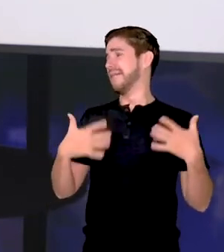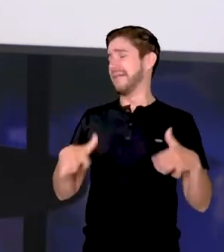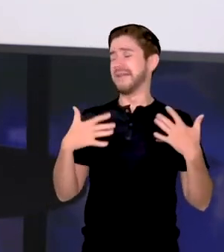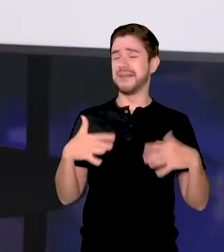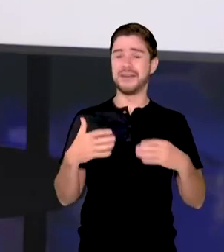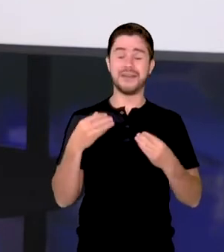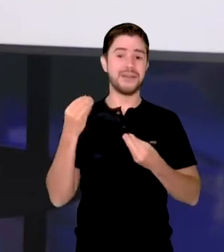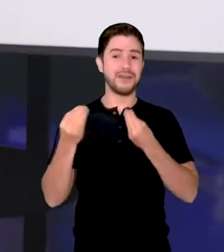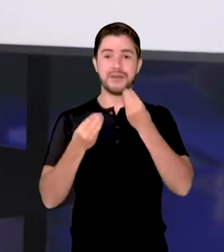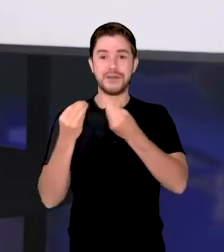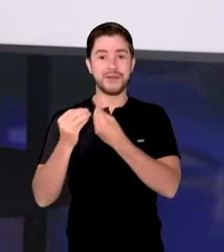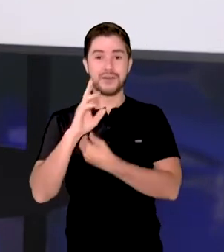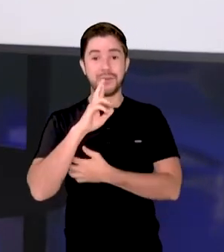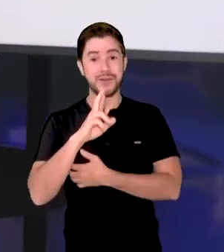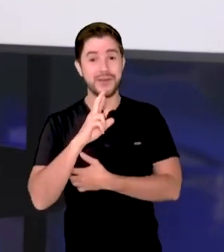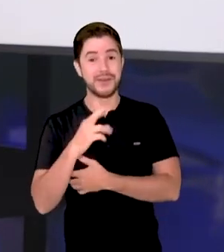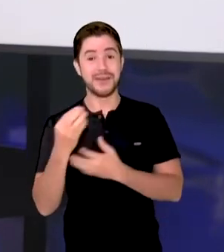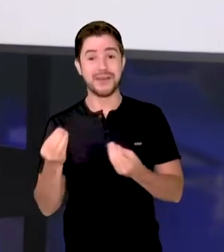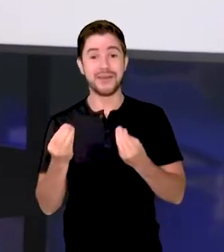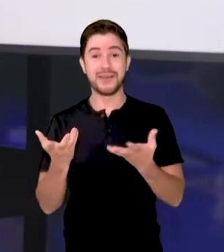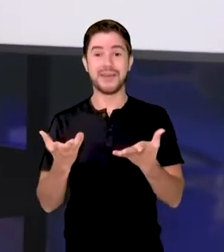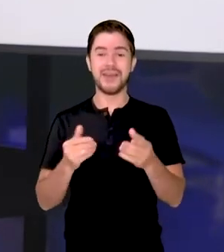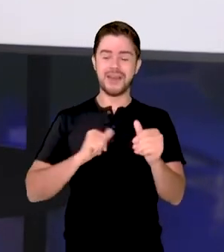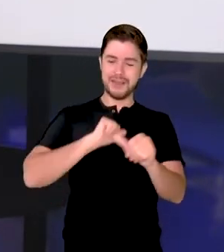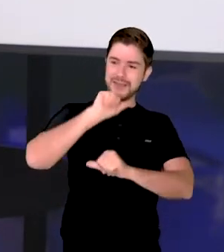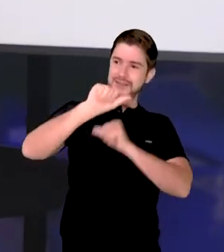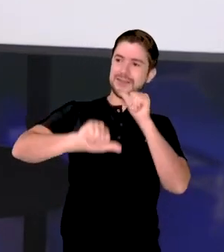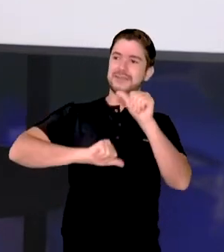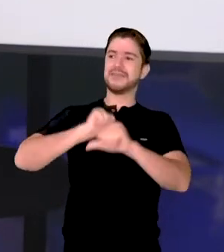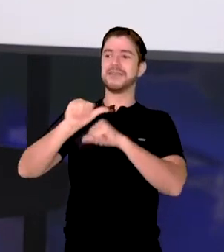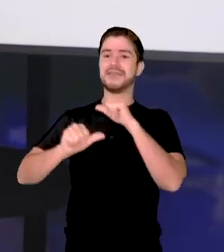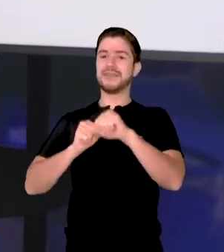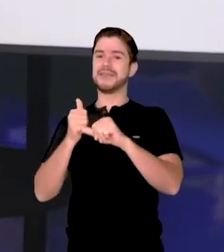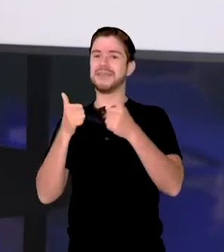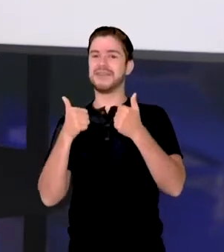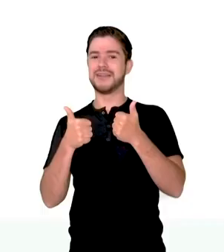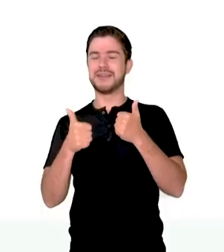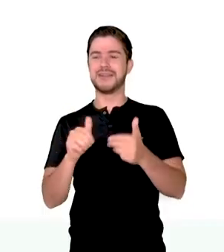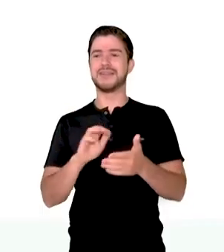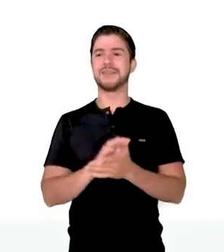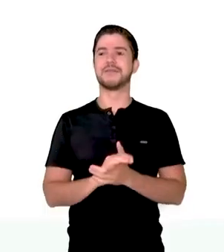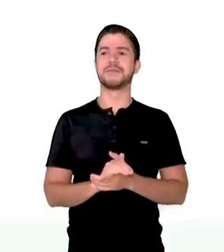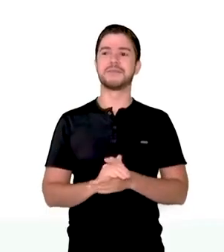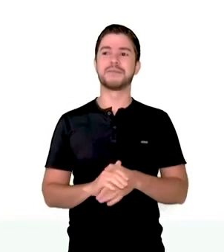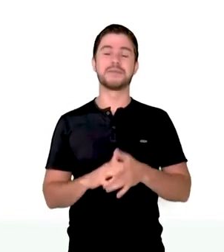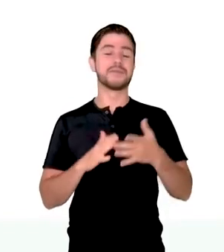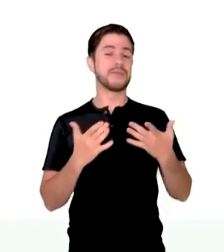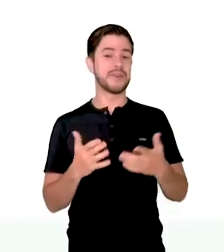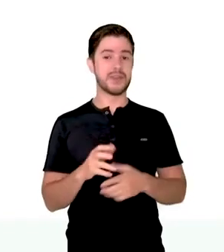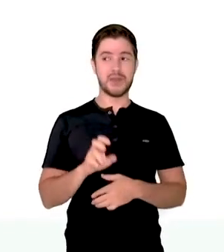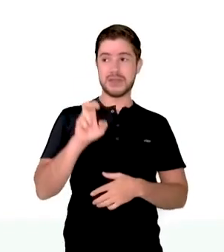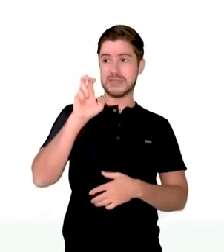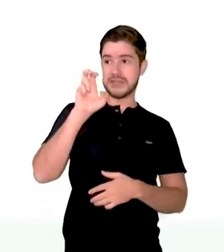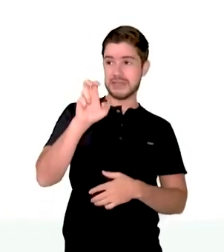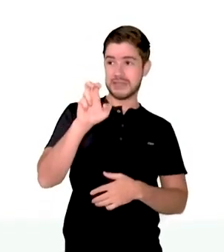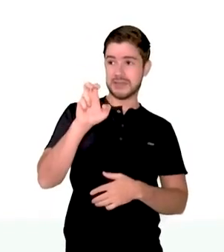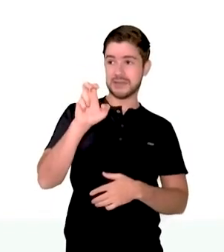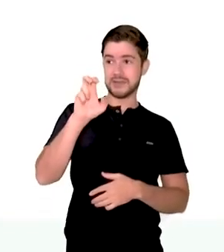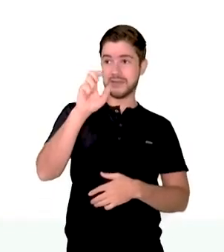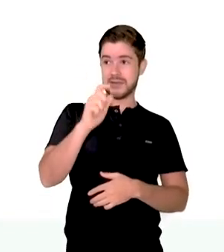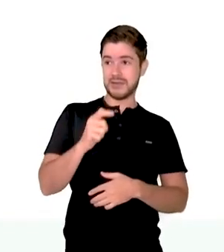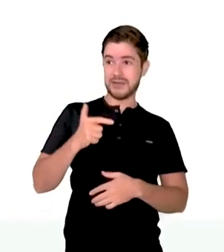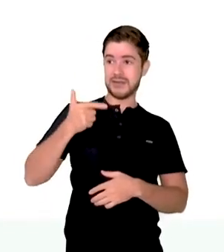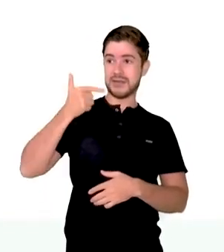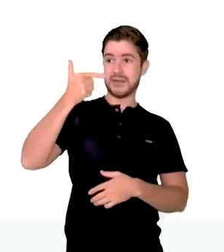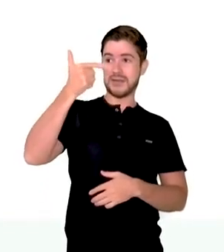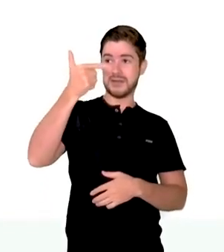como que a gente resolve hora transformando em potenciais tudo bem aí fica 5 elevado a 21